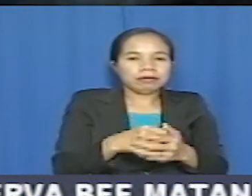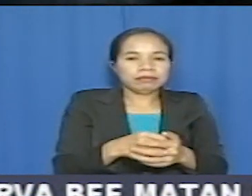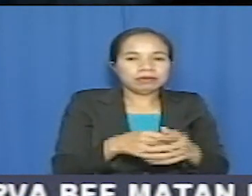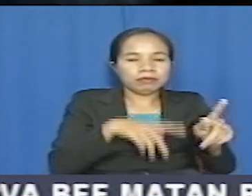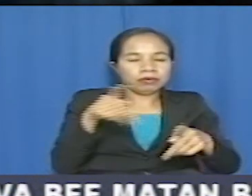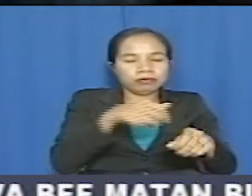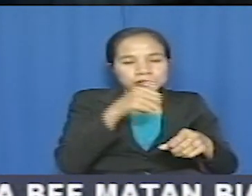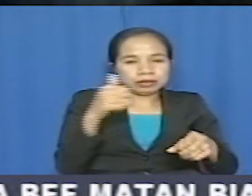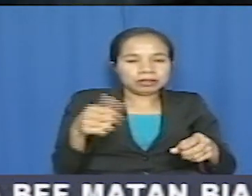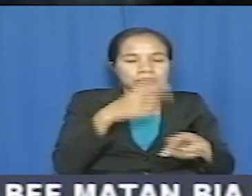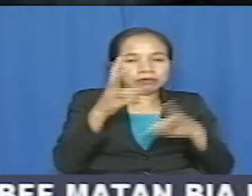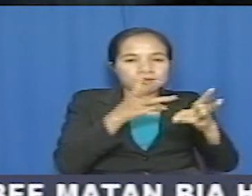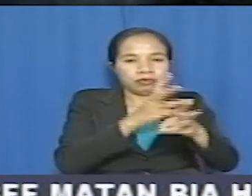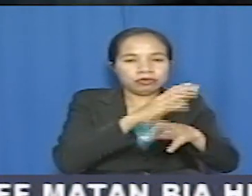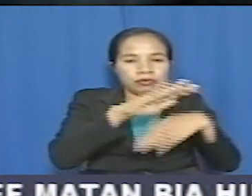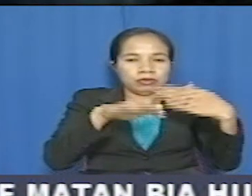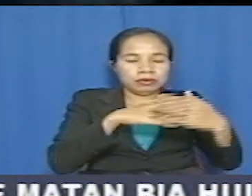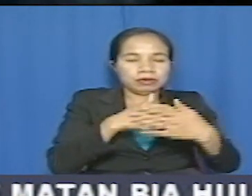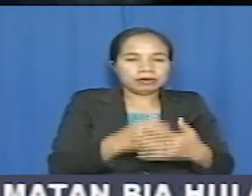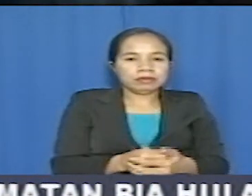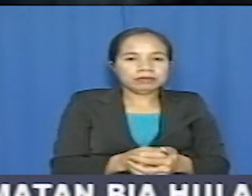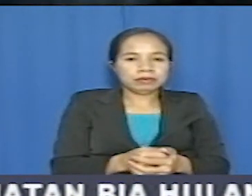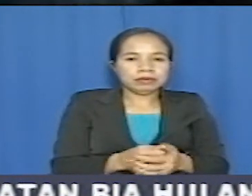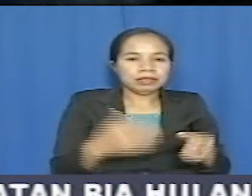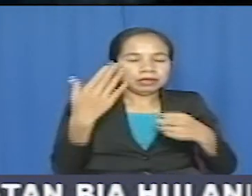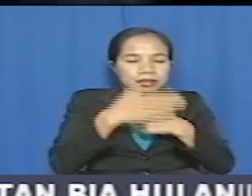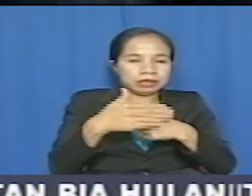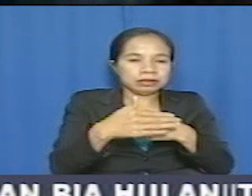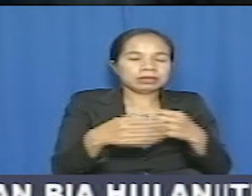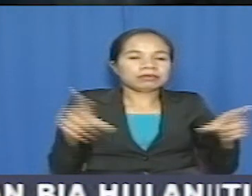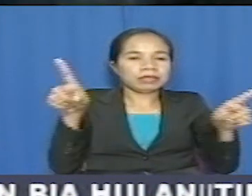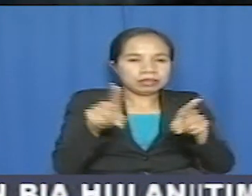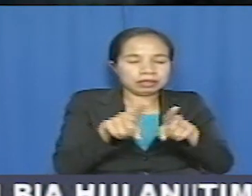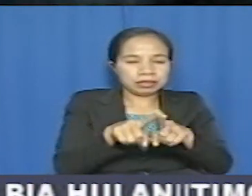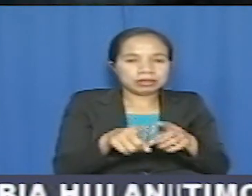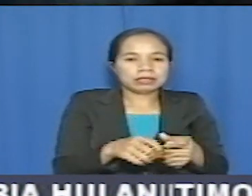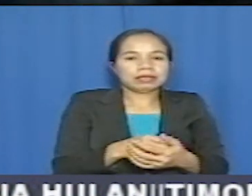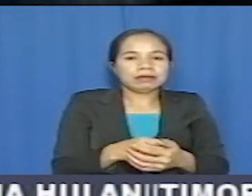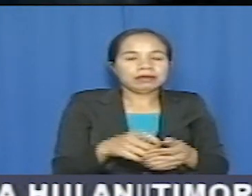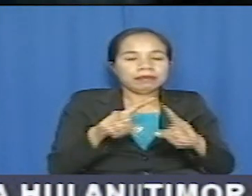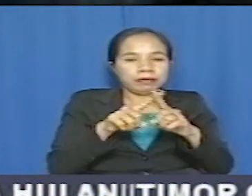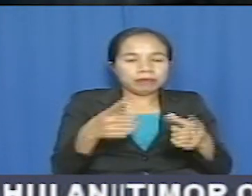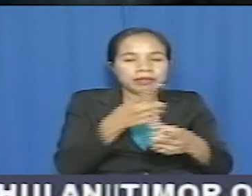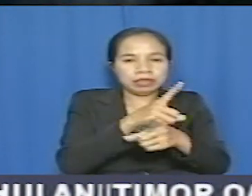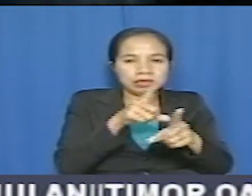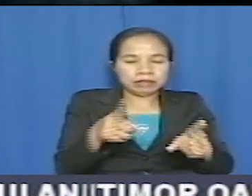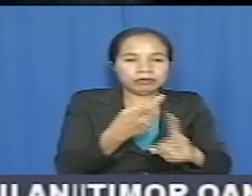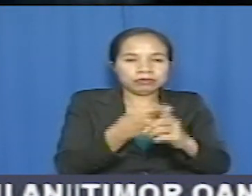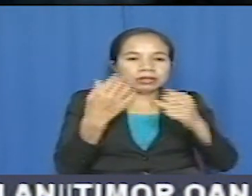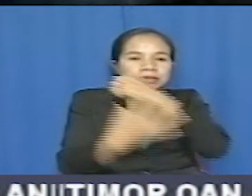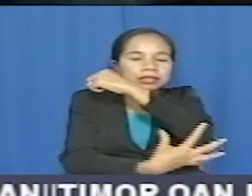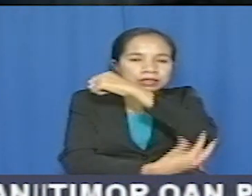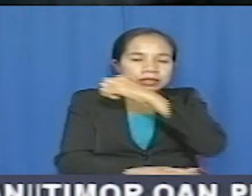povo selo que é o mundo tomak. Soberano independente, mas livre o sikia com o